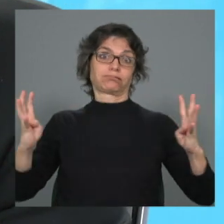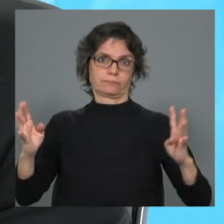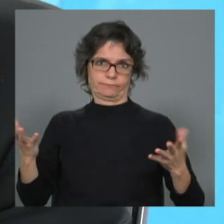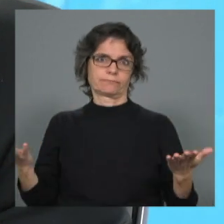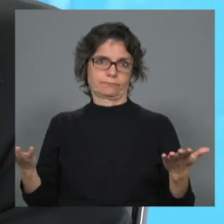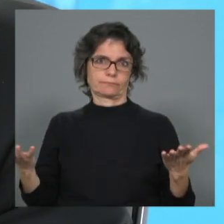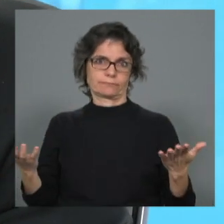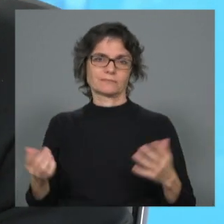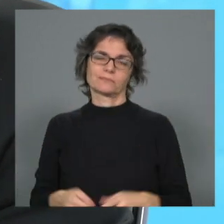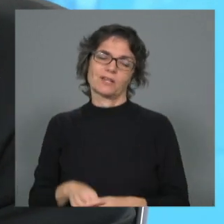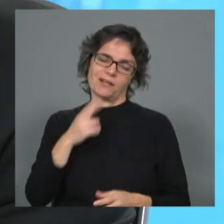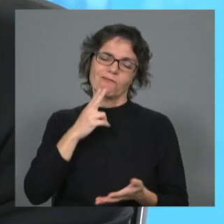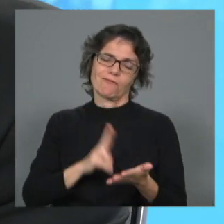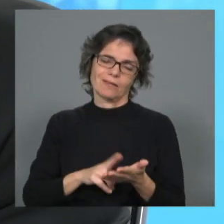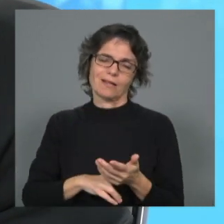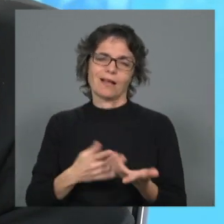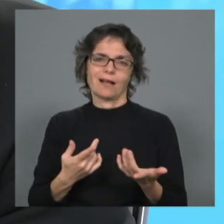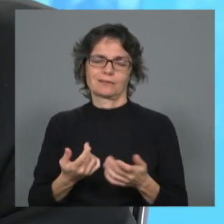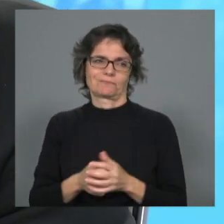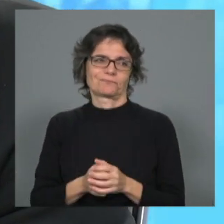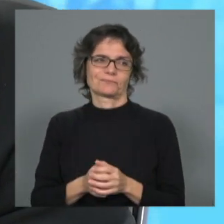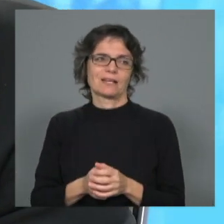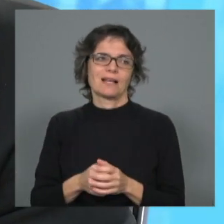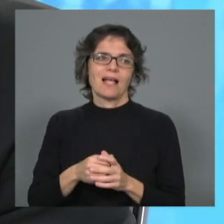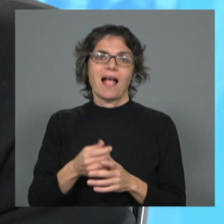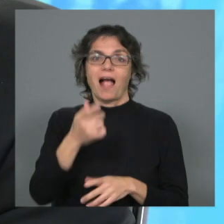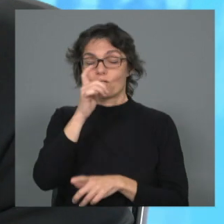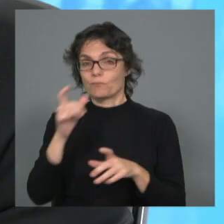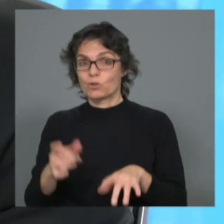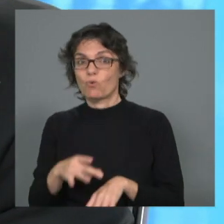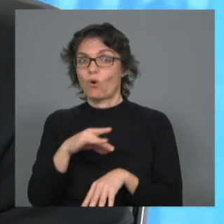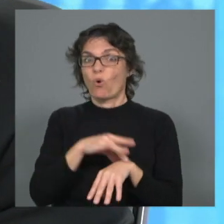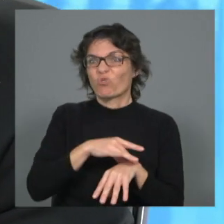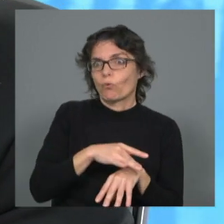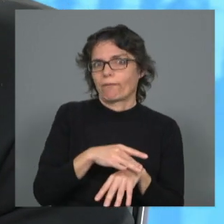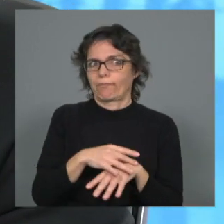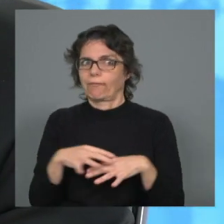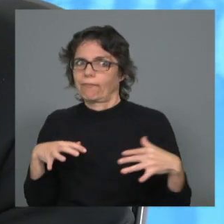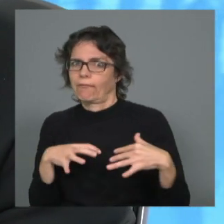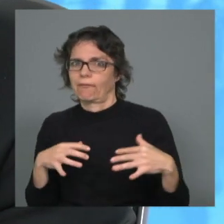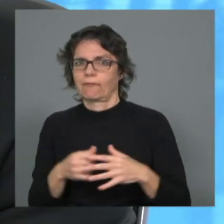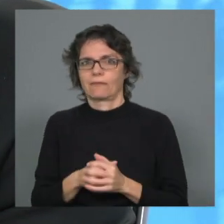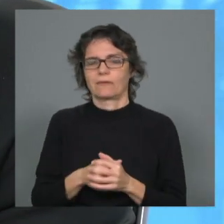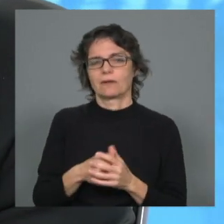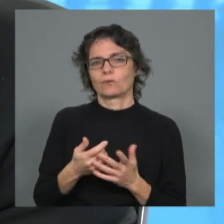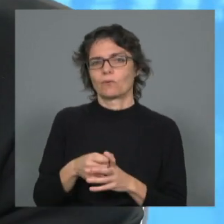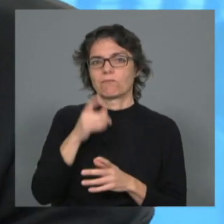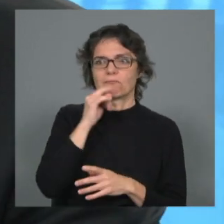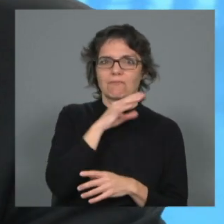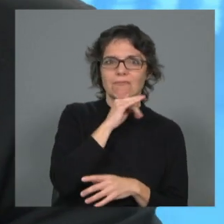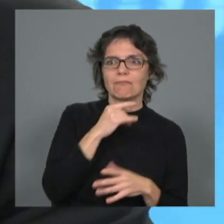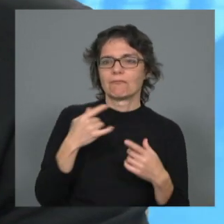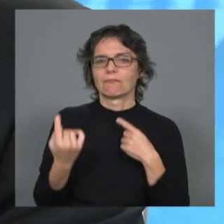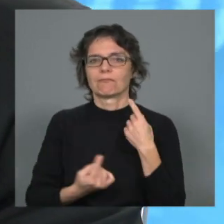normalmente os adeptos, normalmente os pais revelam uma atitude mais negativa, porque o